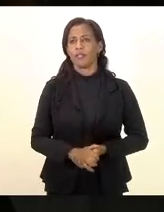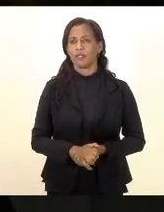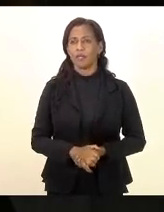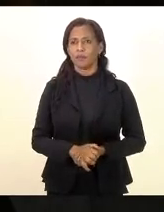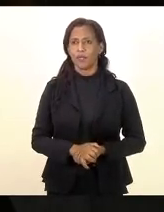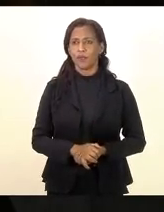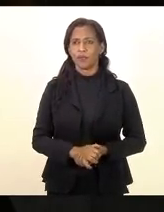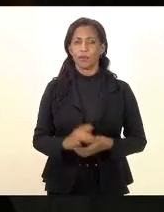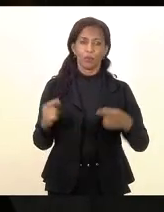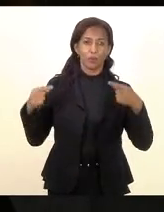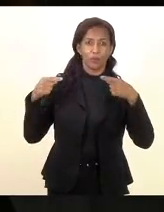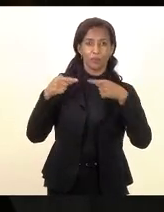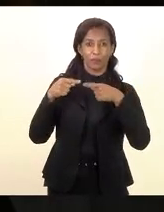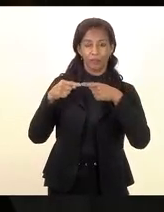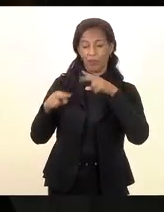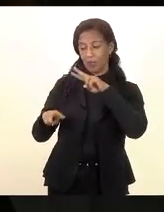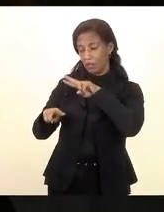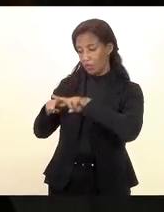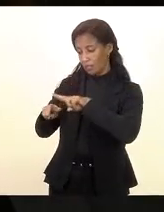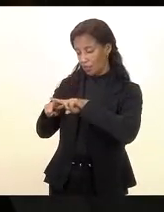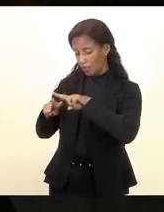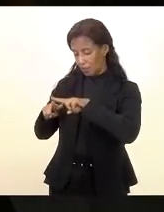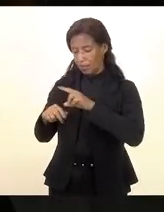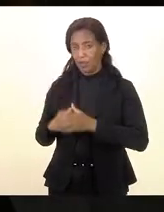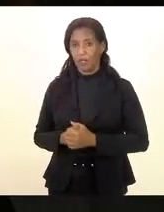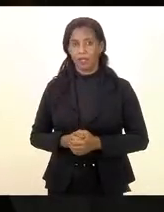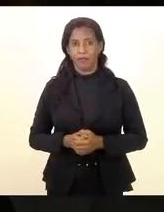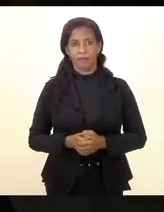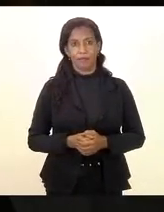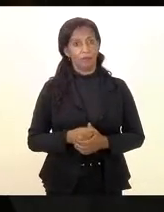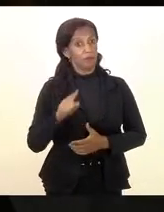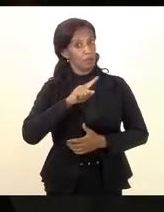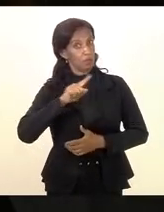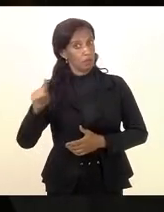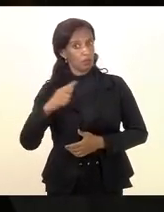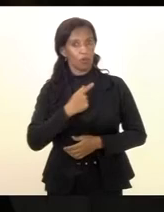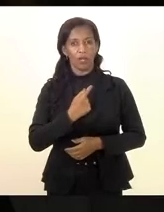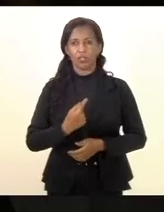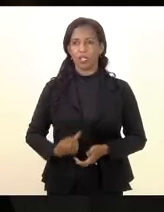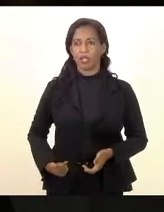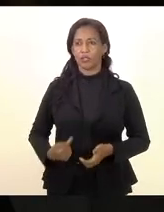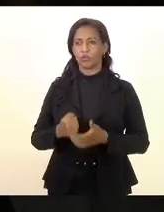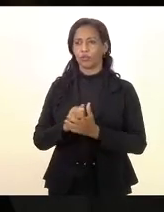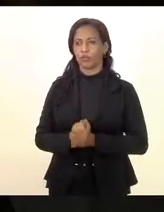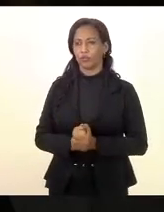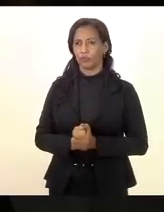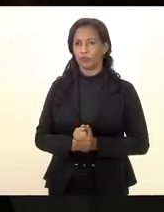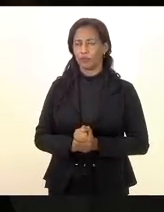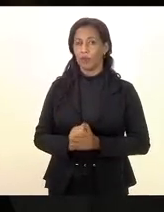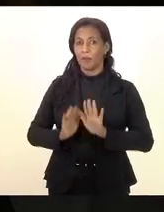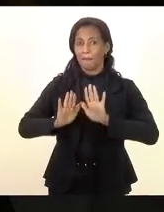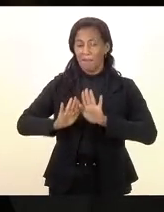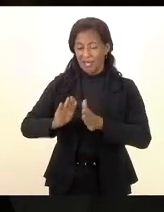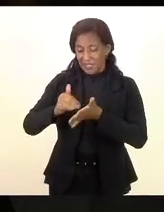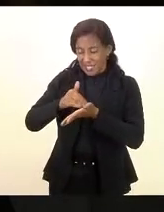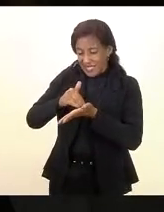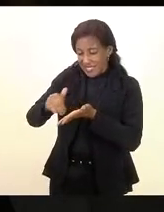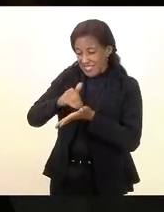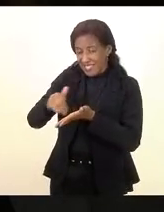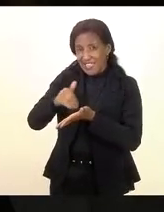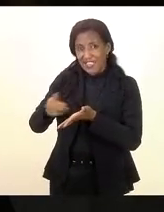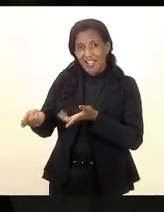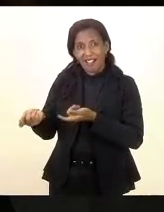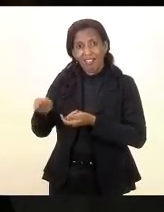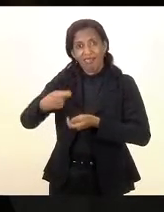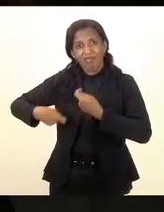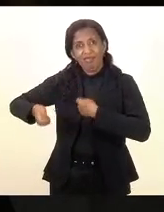culminaram com a prisão não do governador mas sobretudo do secretário de administração